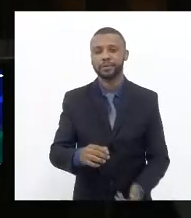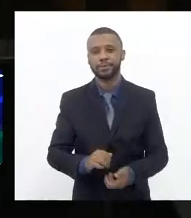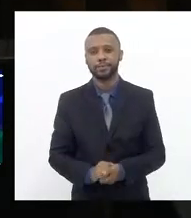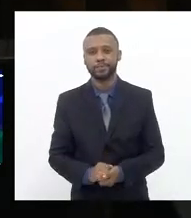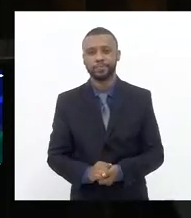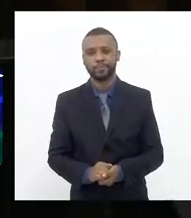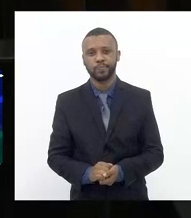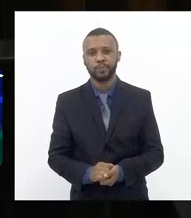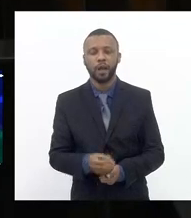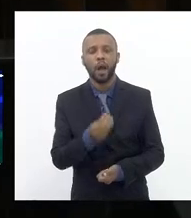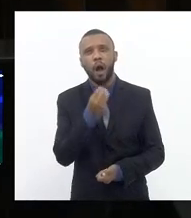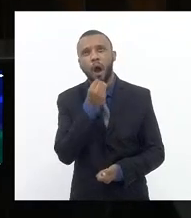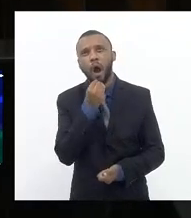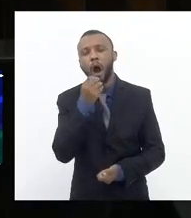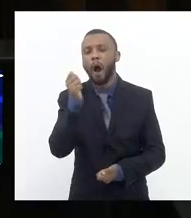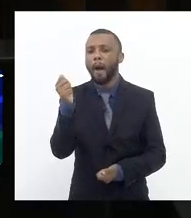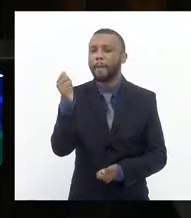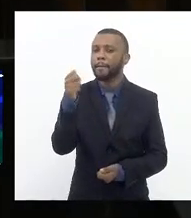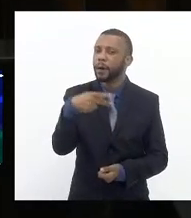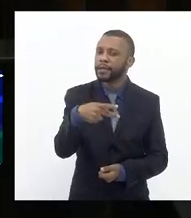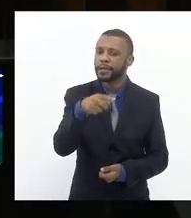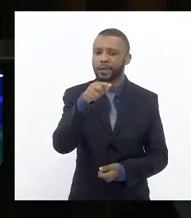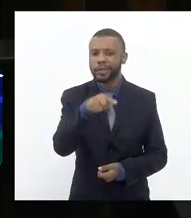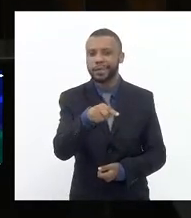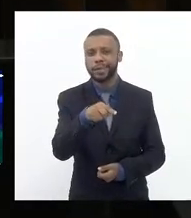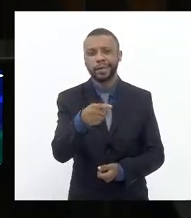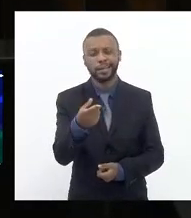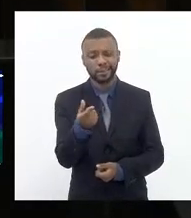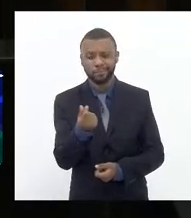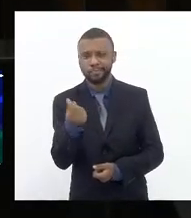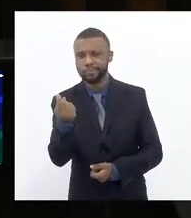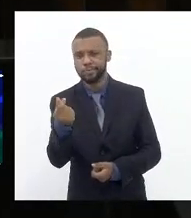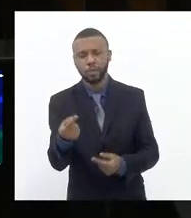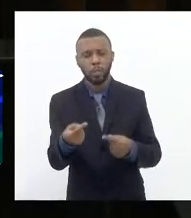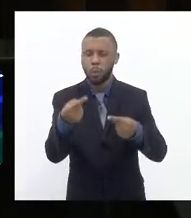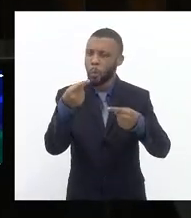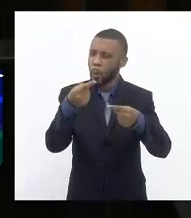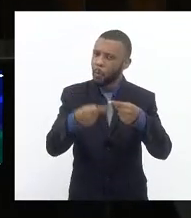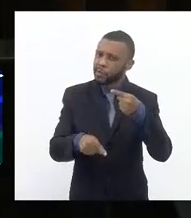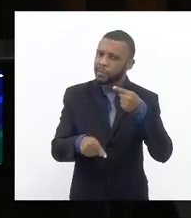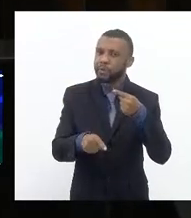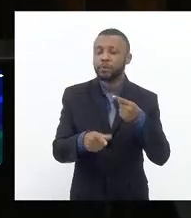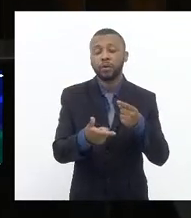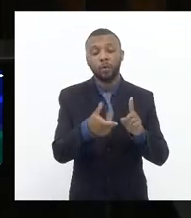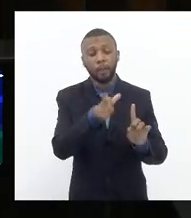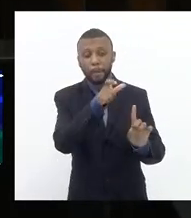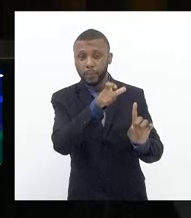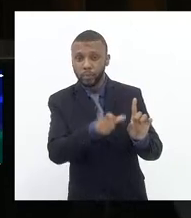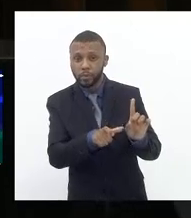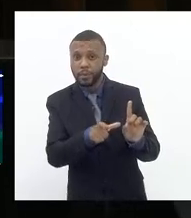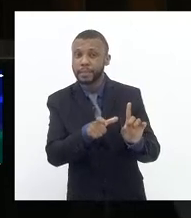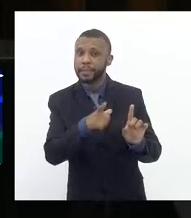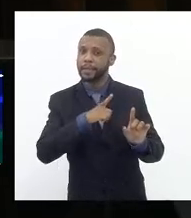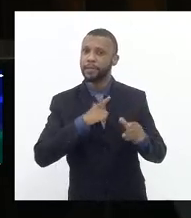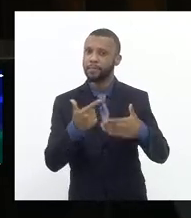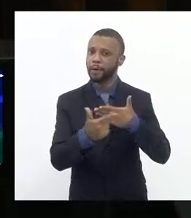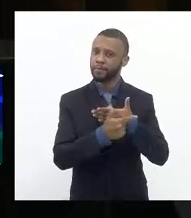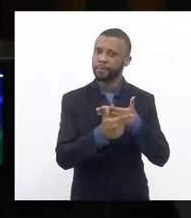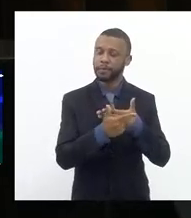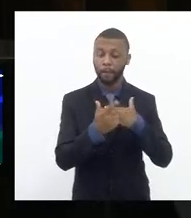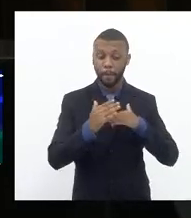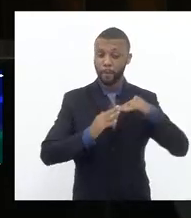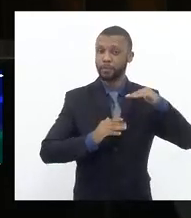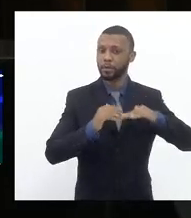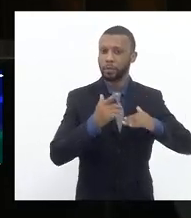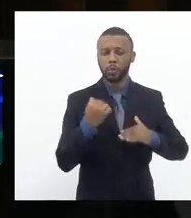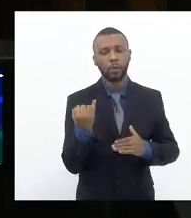Evidentemente, uma aposentadoria que não condiz com alguém que exerceu uma profissão tão importante, que precisou estudar durante 20 anos